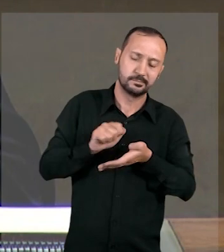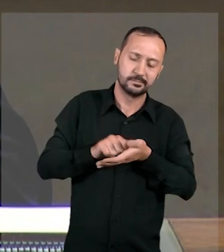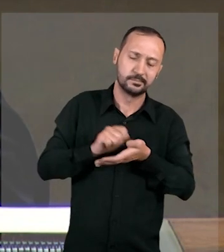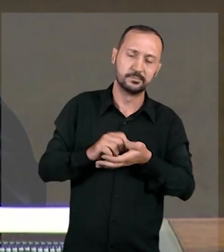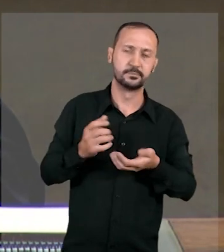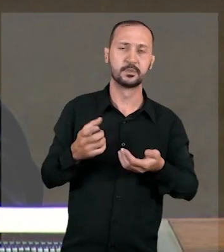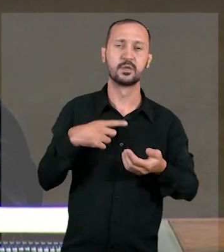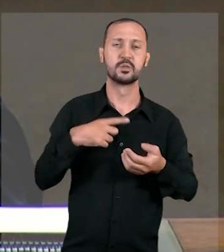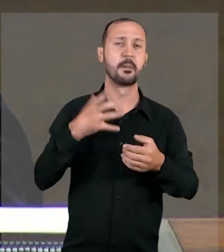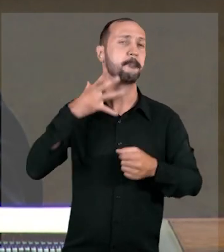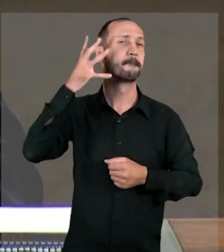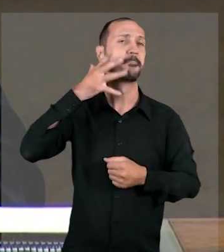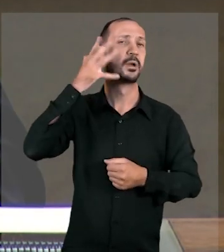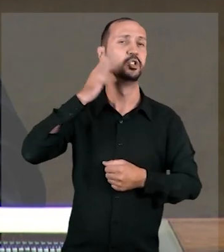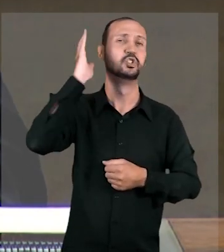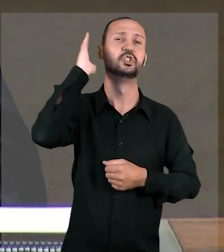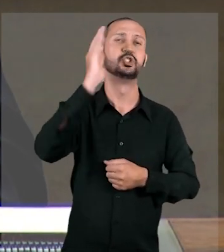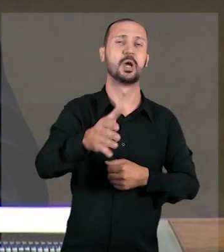uma palestra